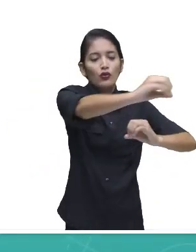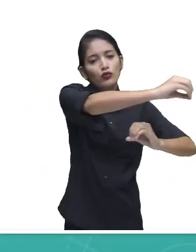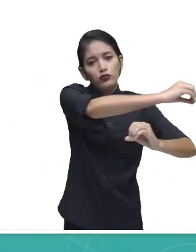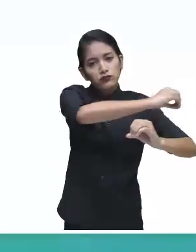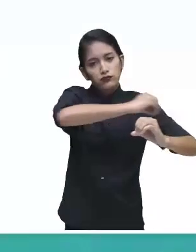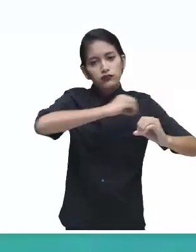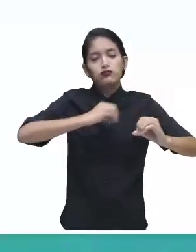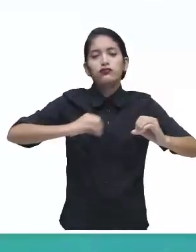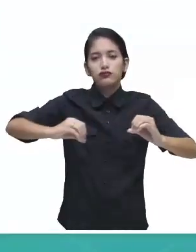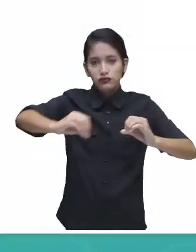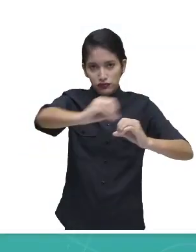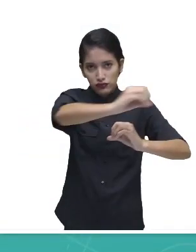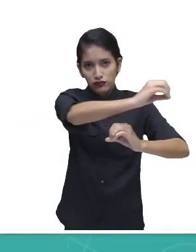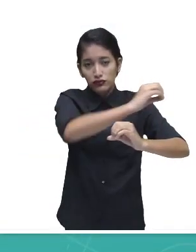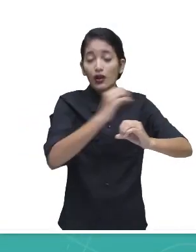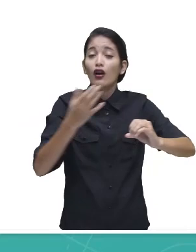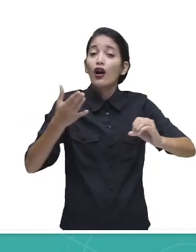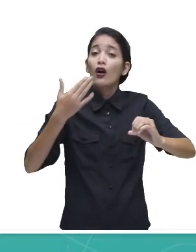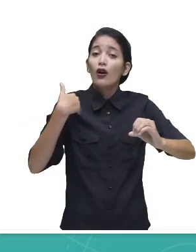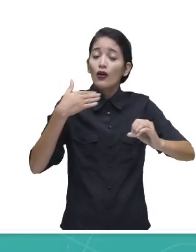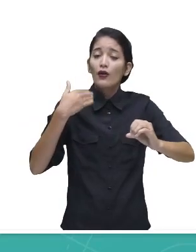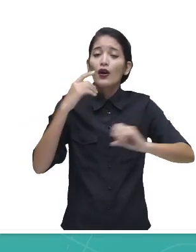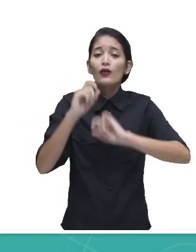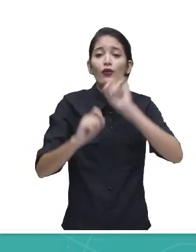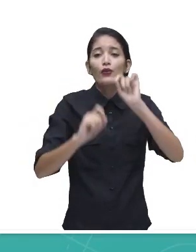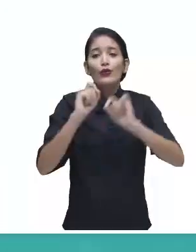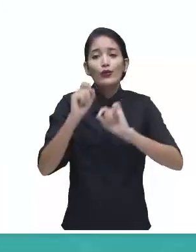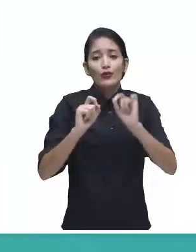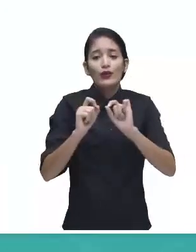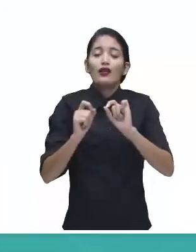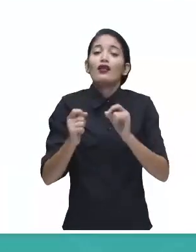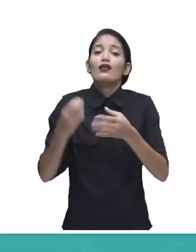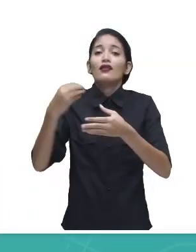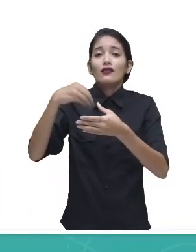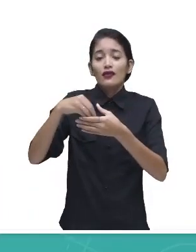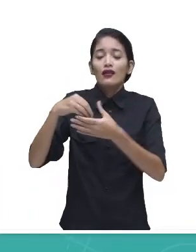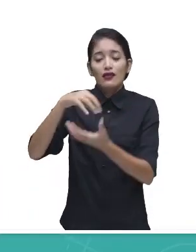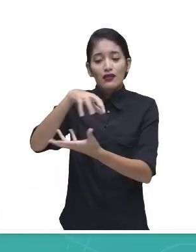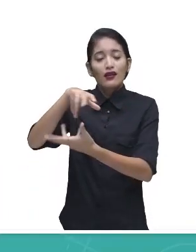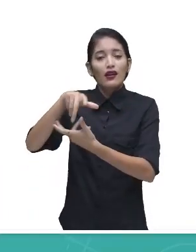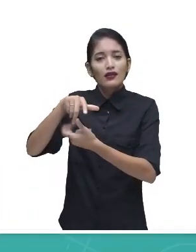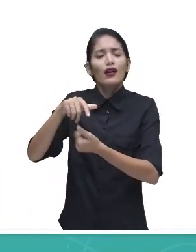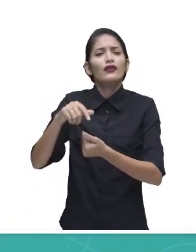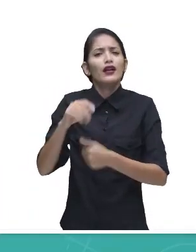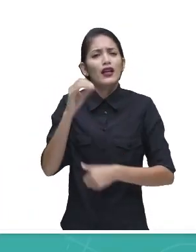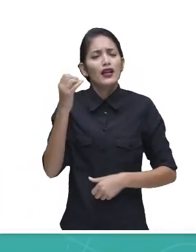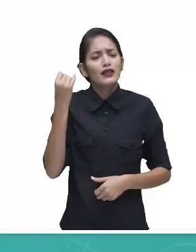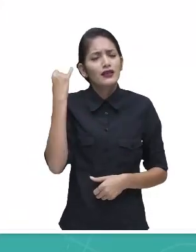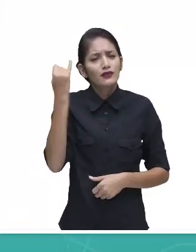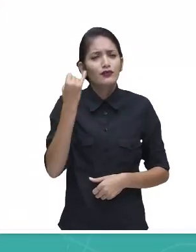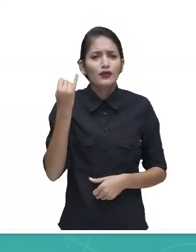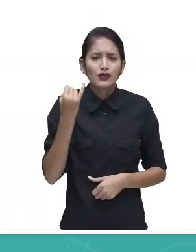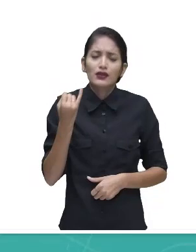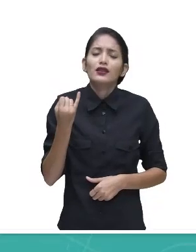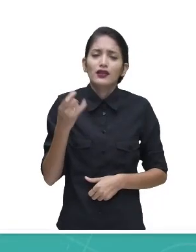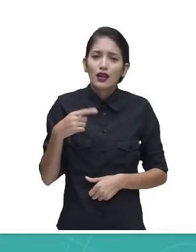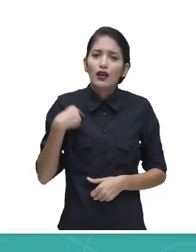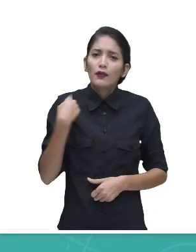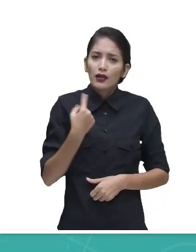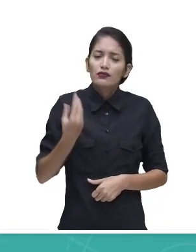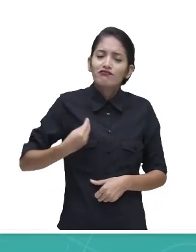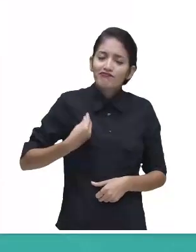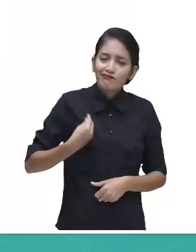vem, né, a temperatura que chega até nós, ela é fundamental e essencial para que haja